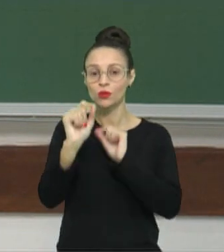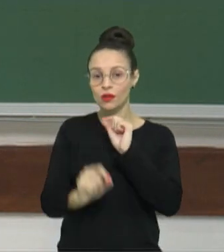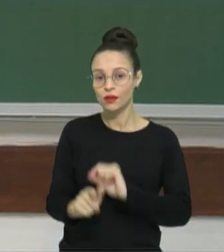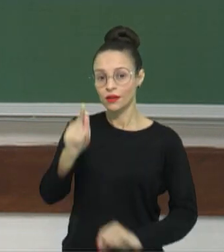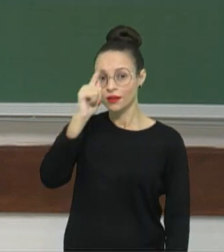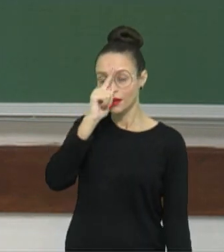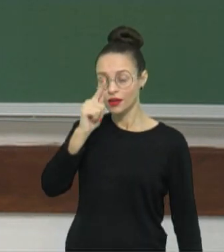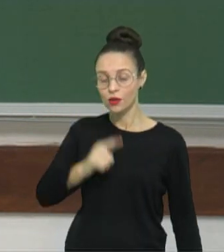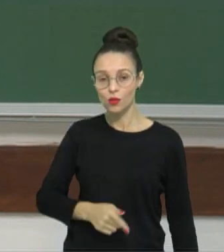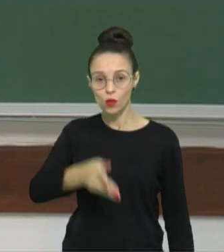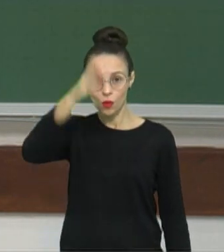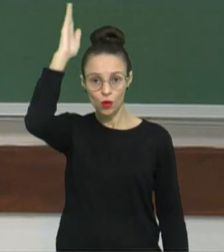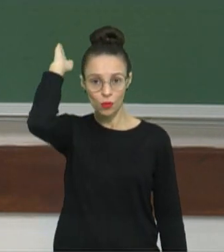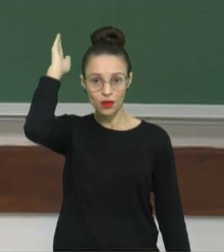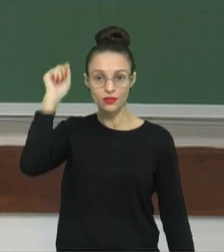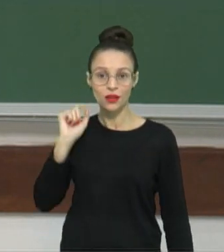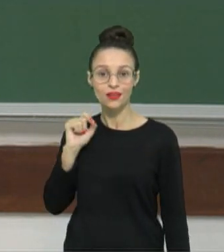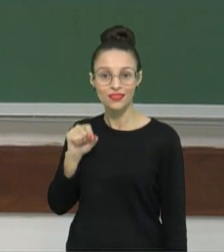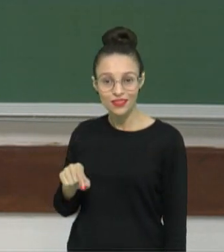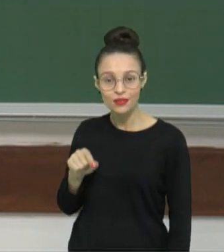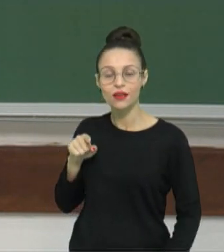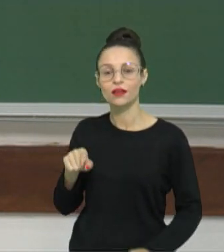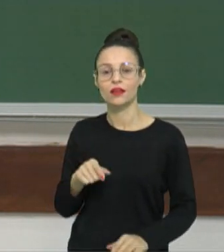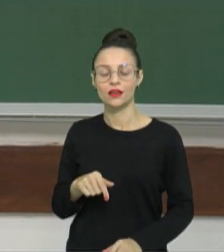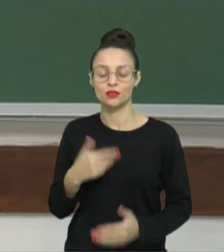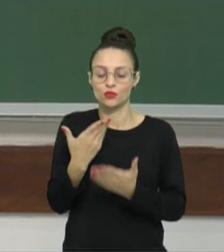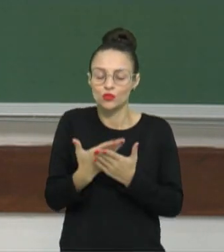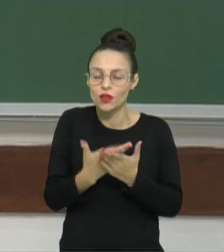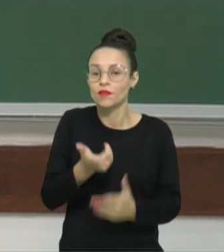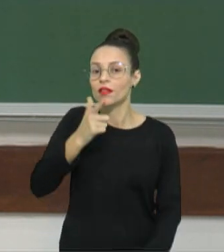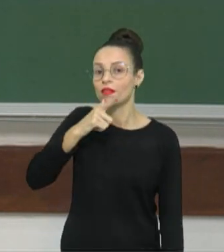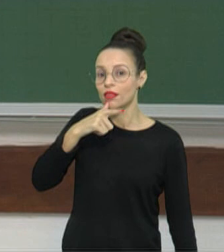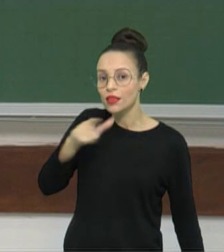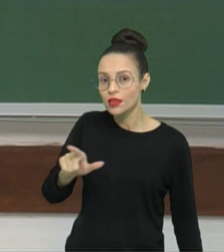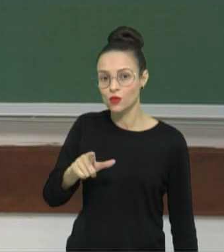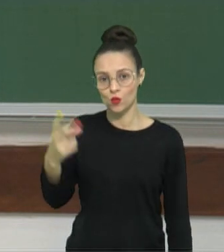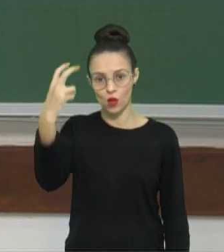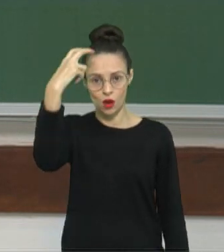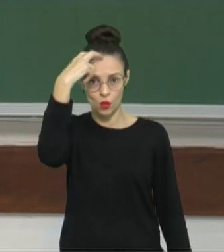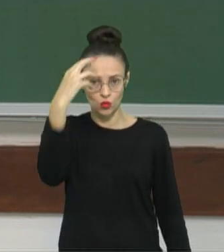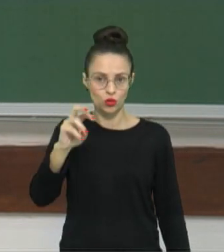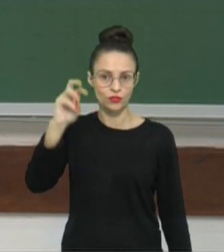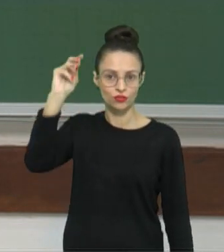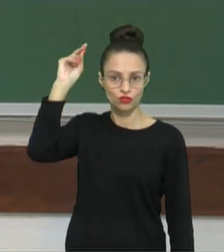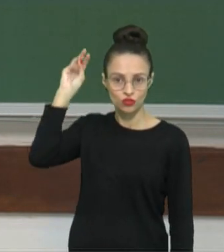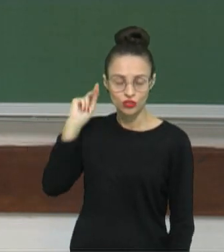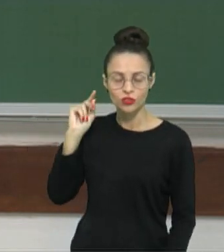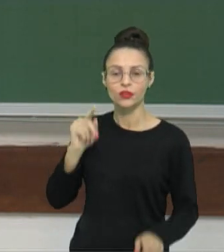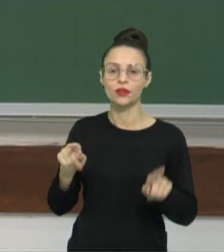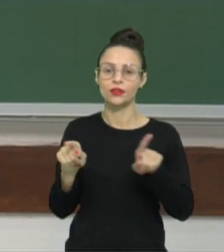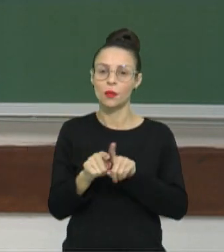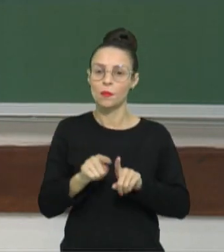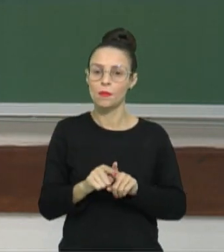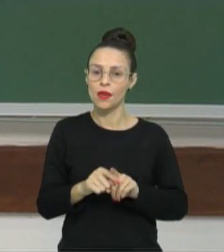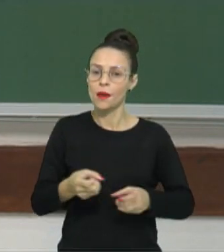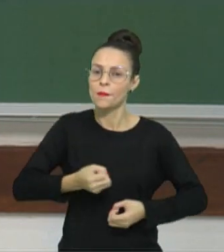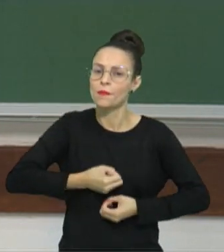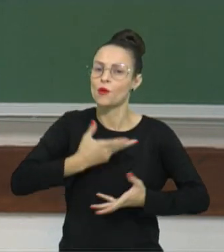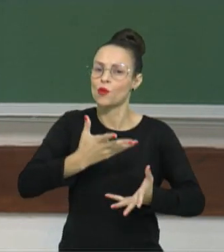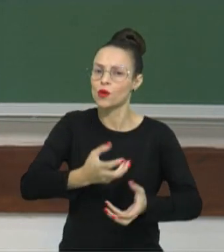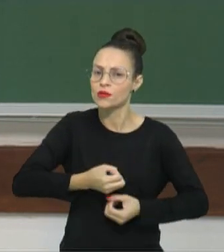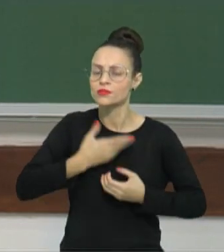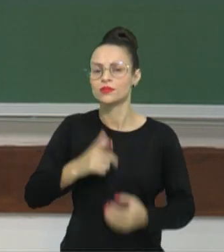especificamente. Na filologia se estudava a língua dessas culturas antigas, a poesia,